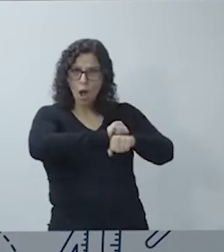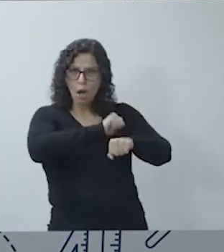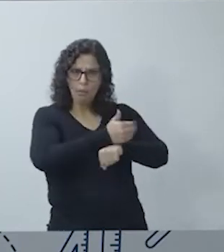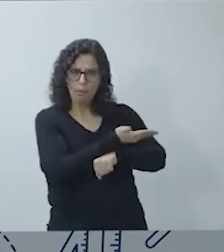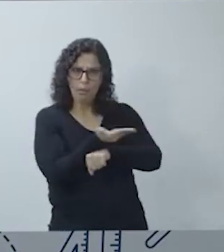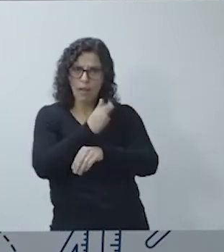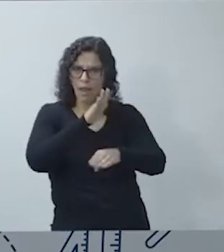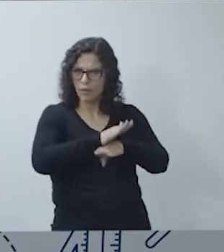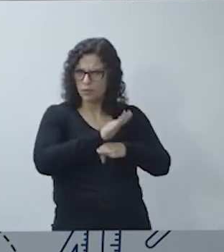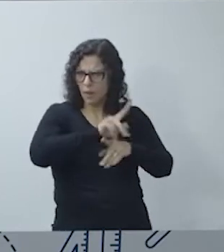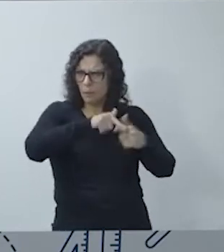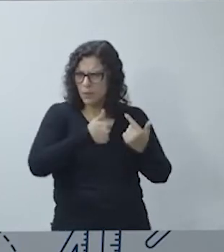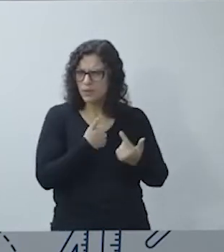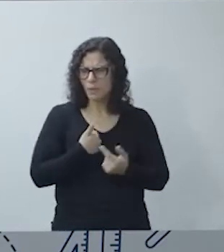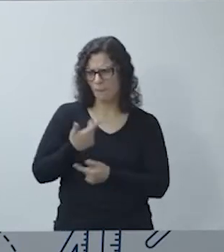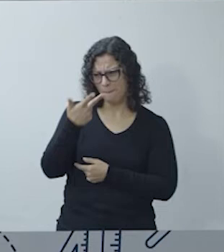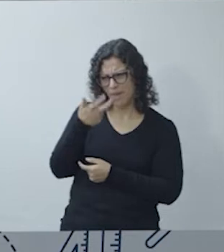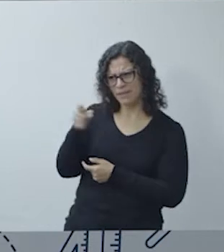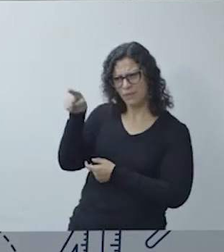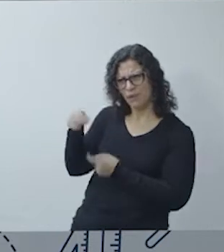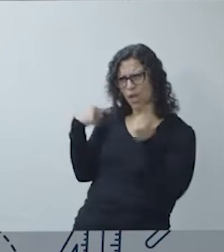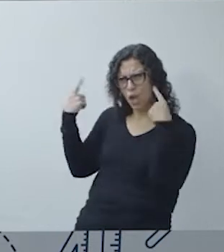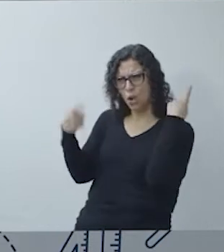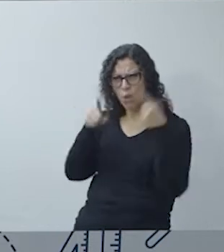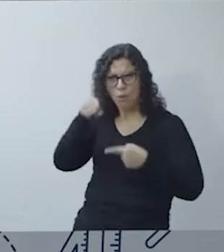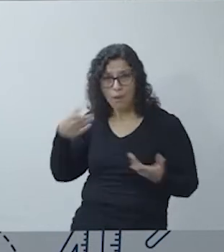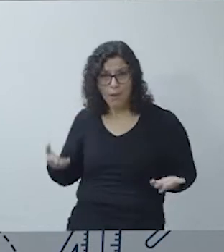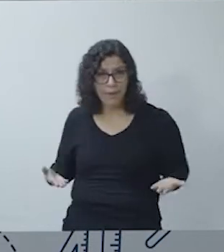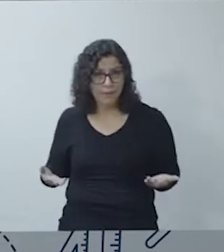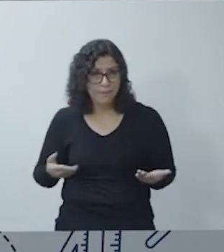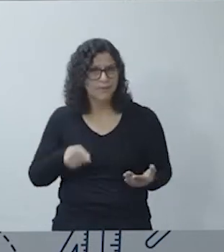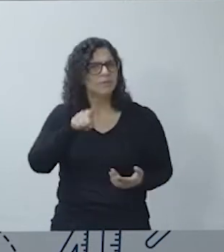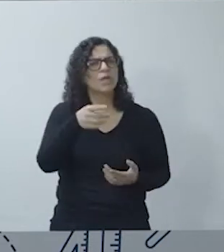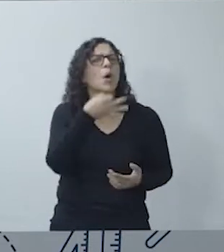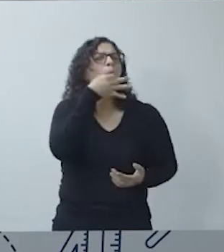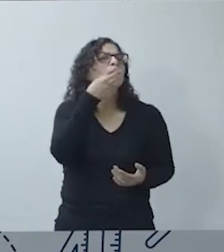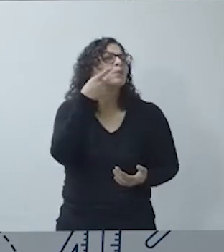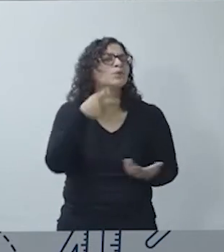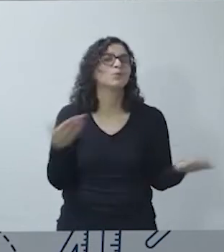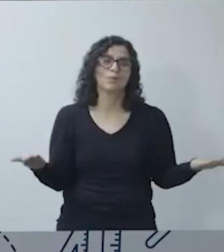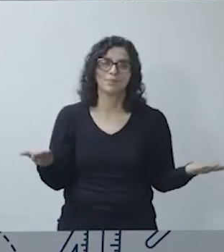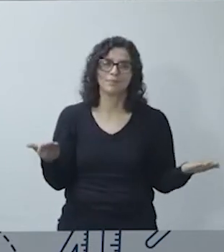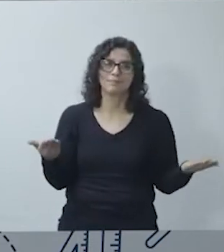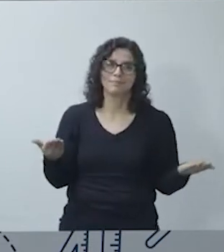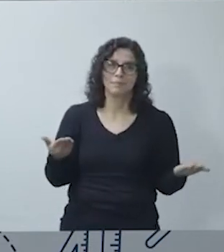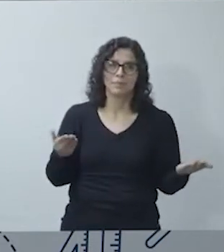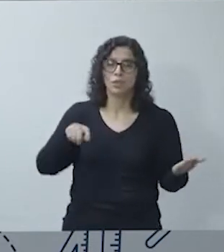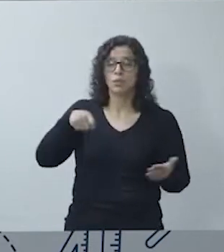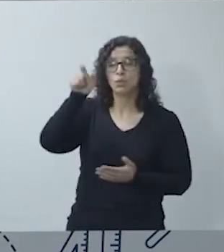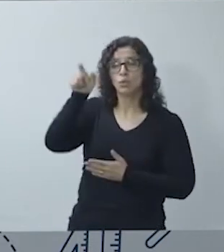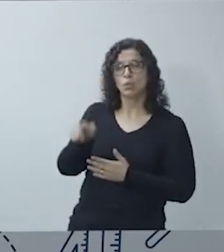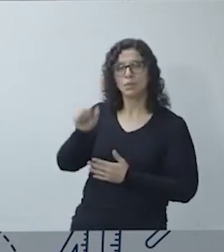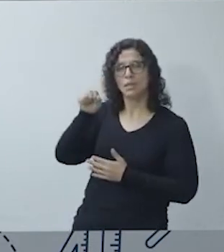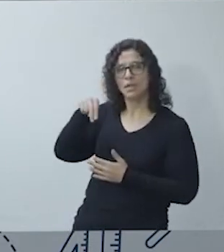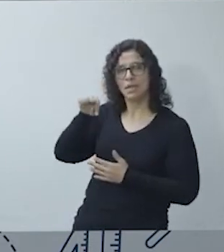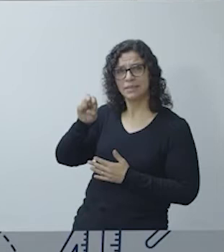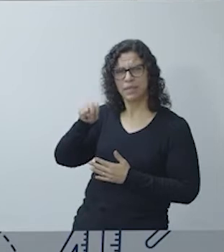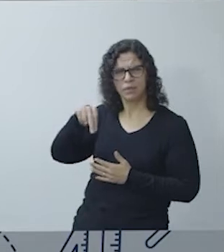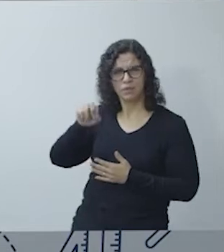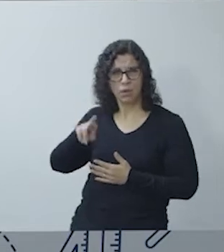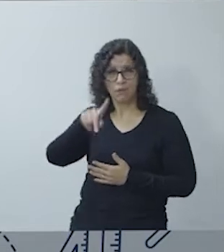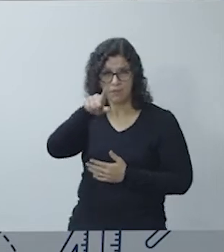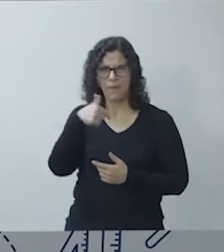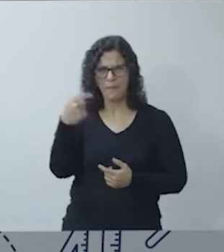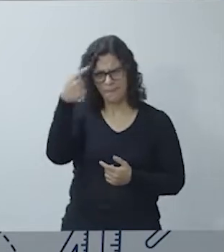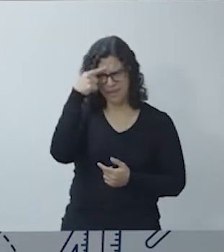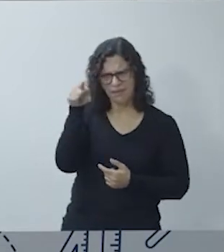pessoas? Será que é por isso que o considerava doido? Gostaria de saber a sua opinião a respeito do Antenor. E se